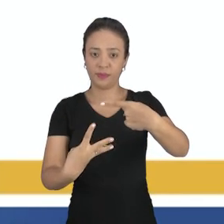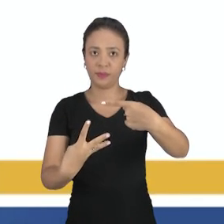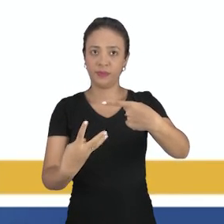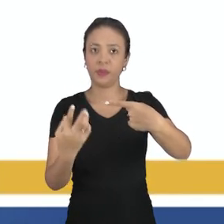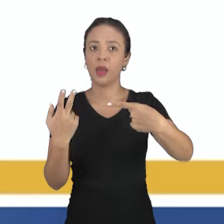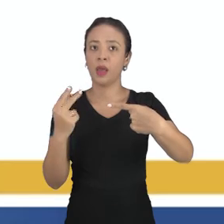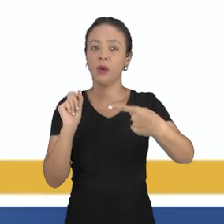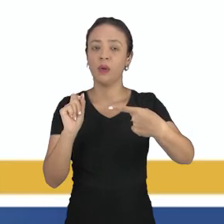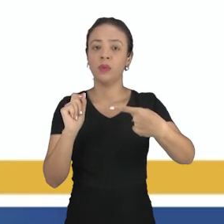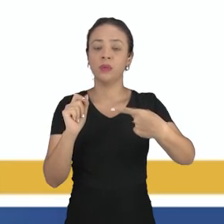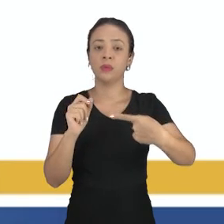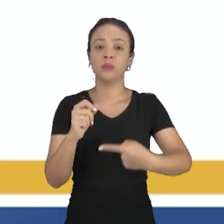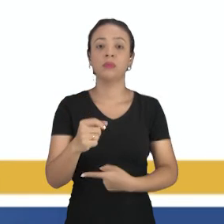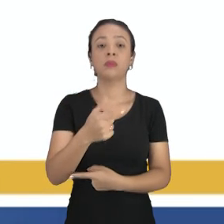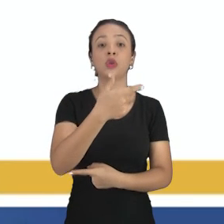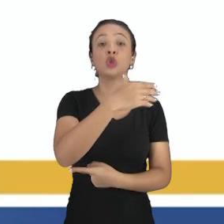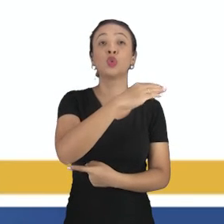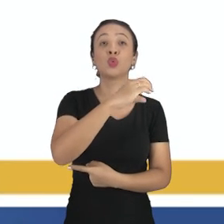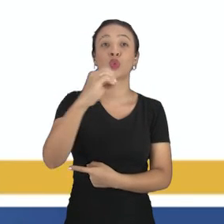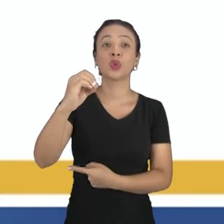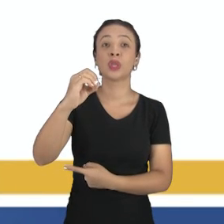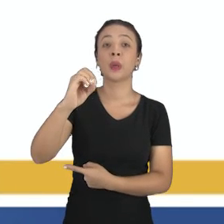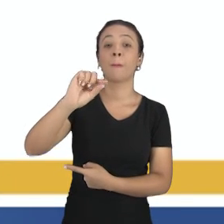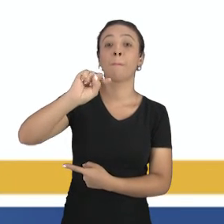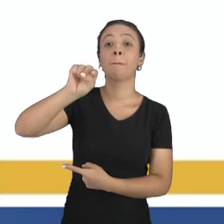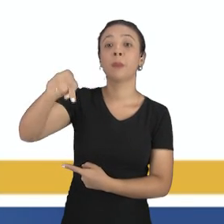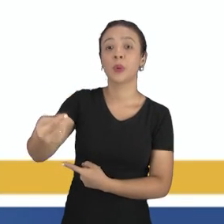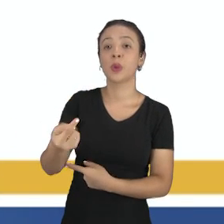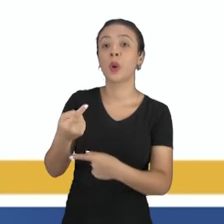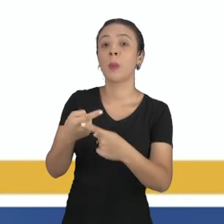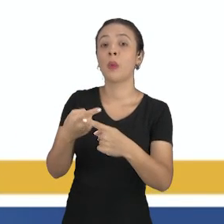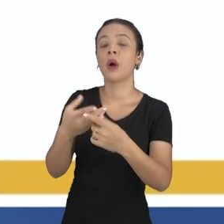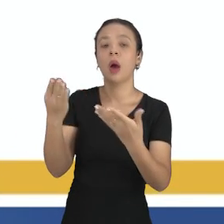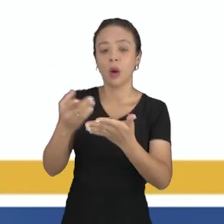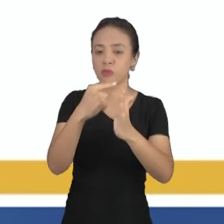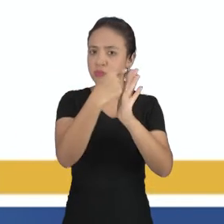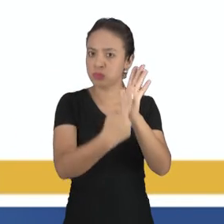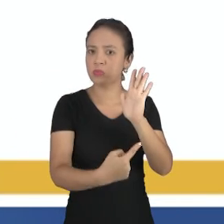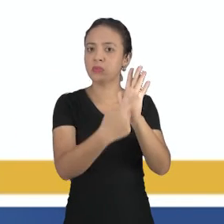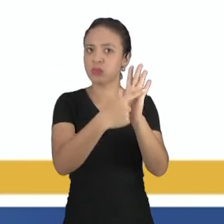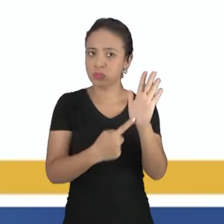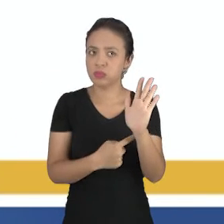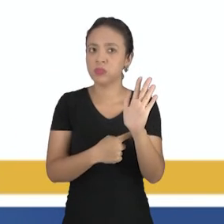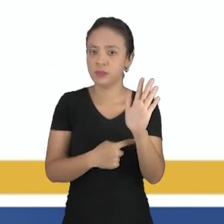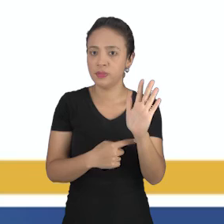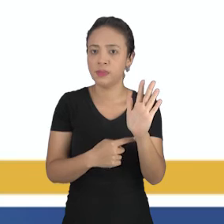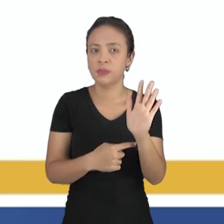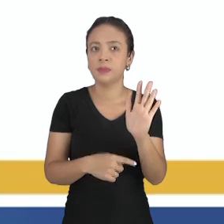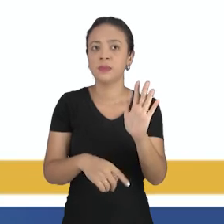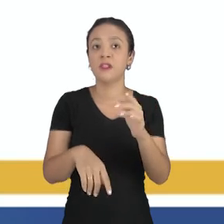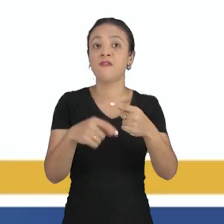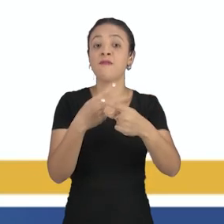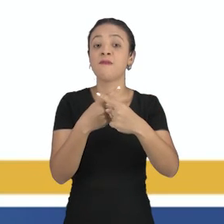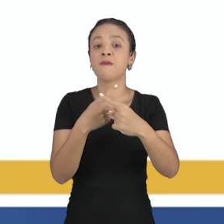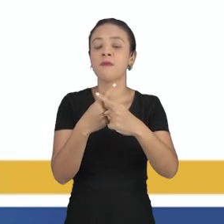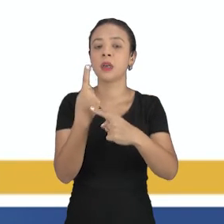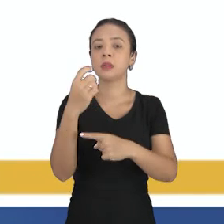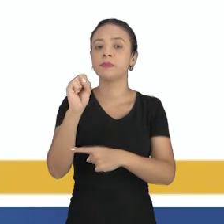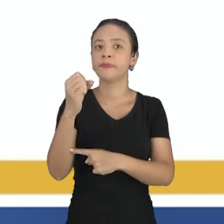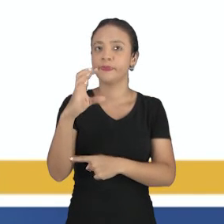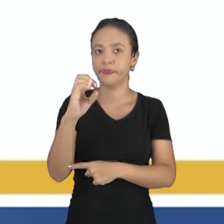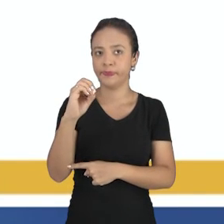igual a 200 mil porque a gente faz um termo de eliminação tudo bem vezes